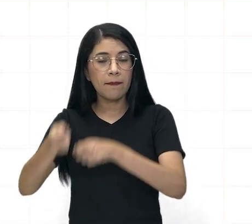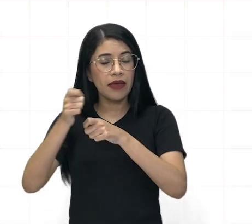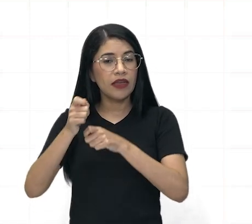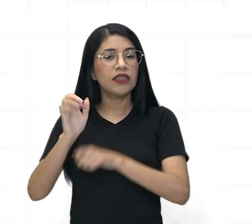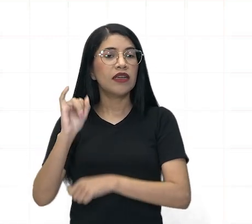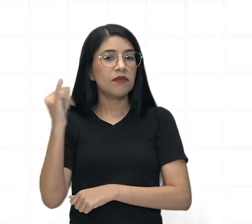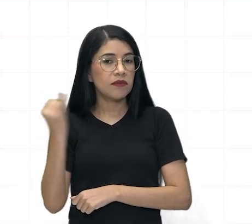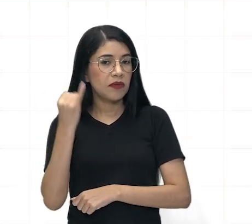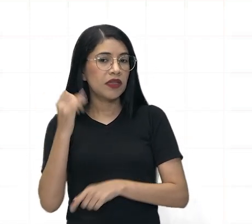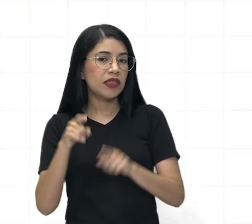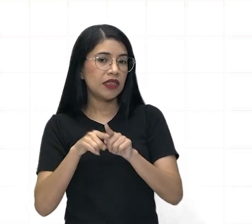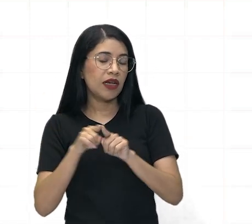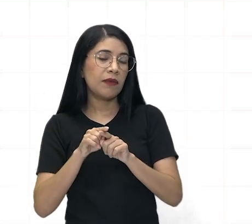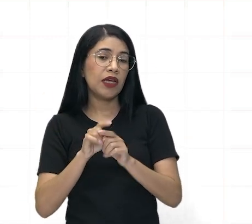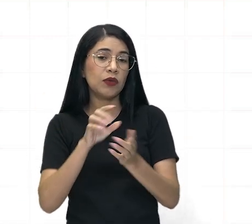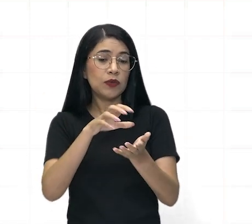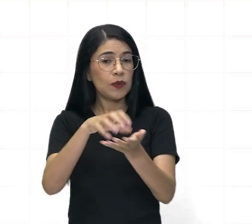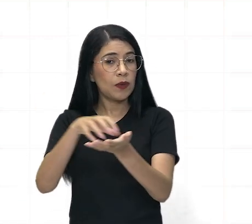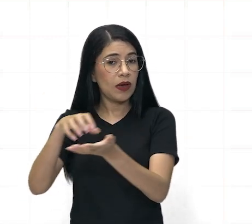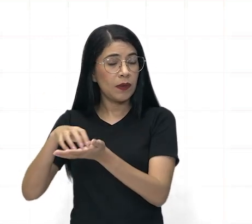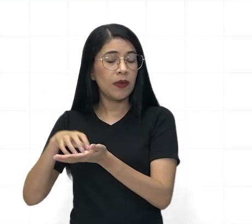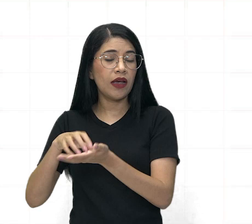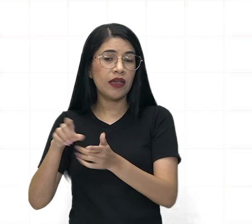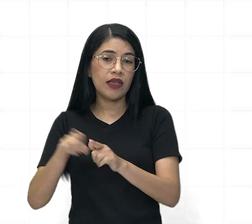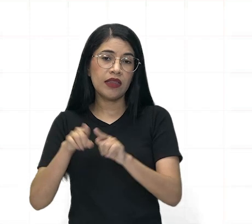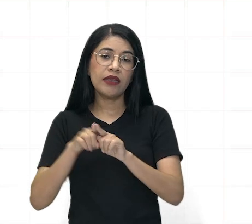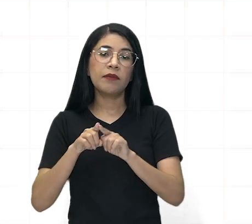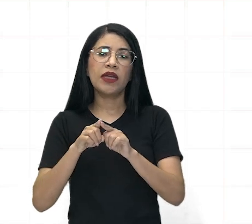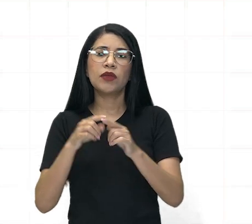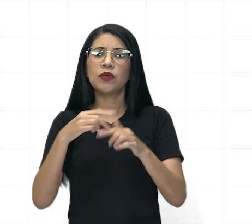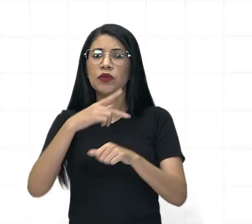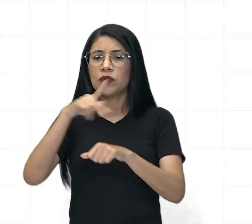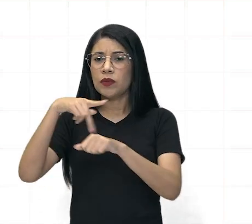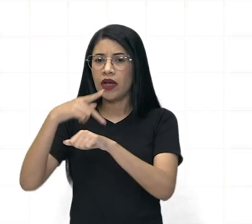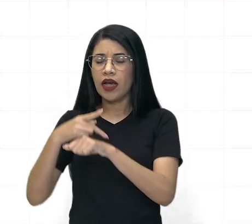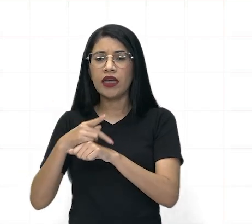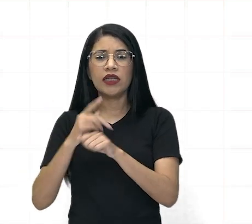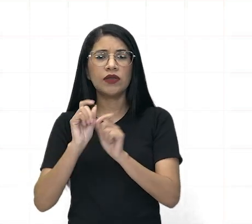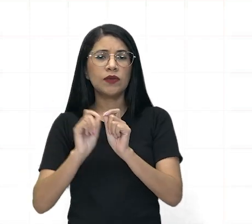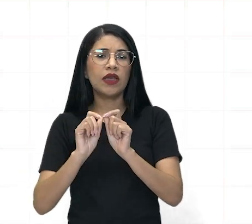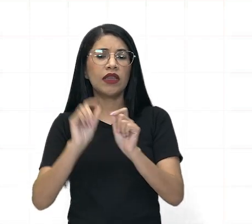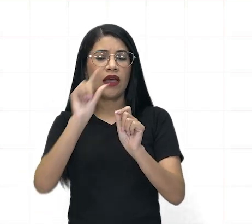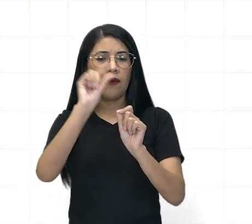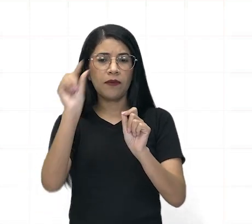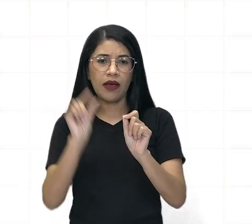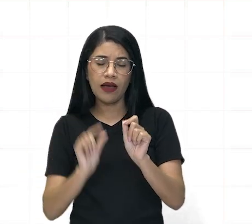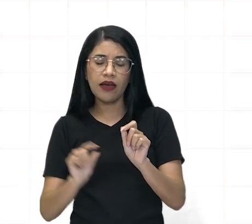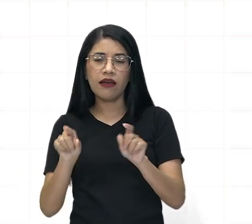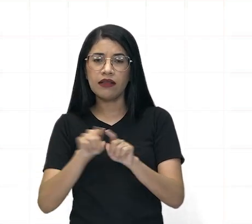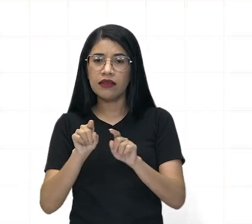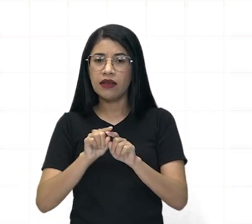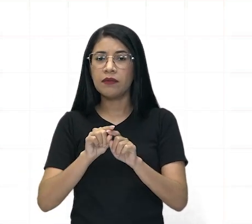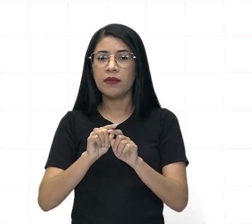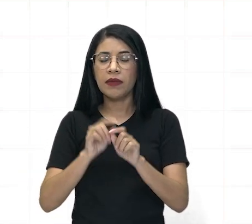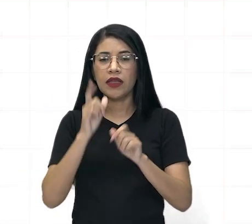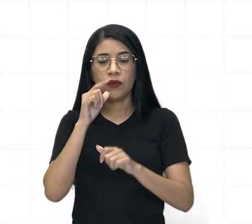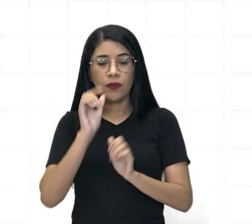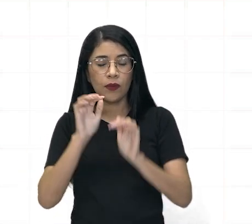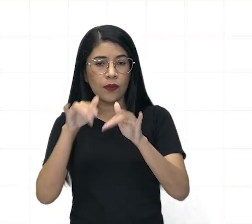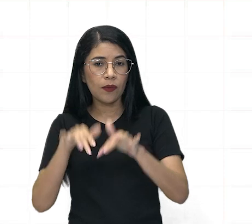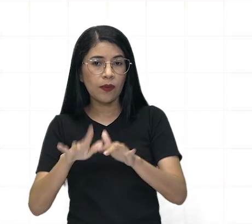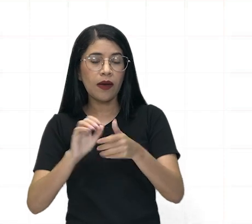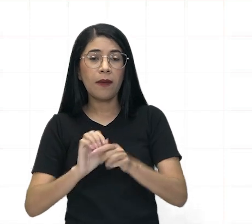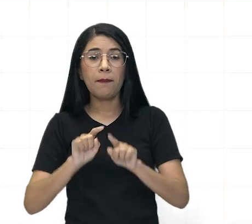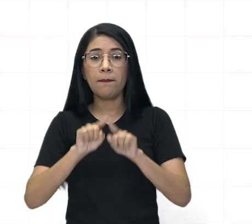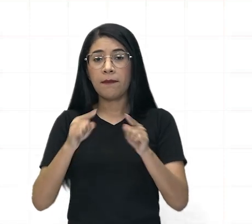importantíssima lá nos setores, nos países que fazem costa ali com os oceanos, não é isso? Embora tenha